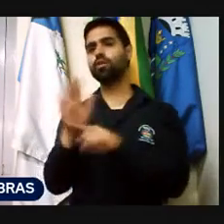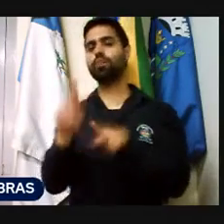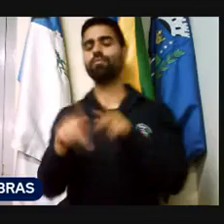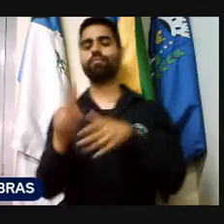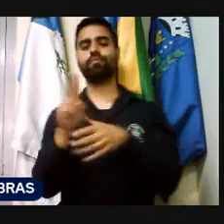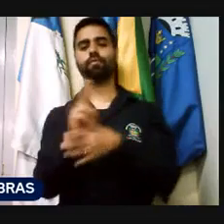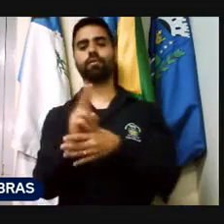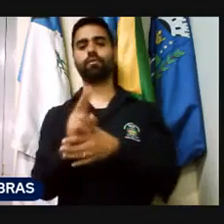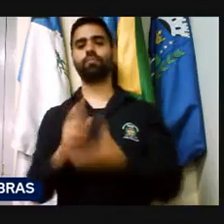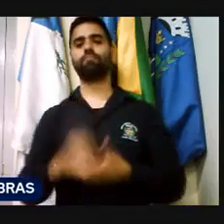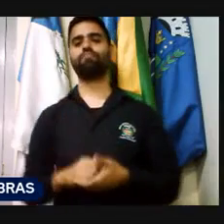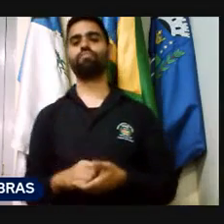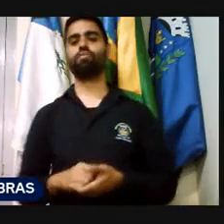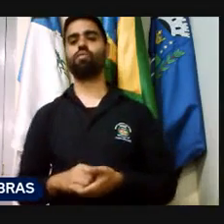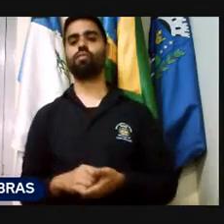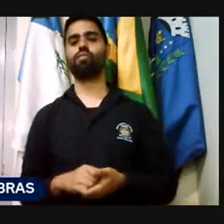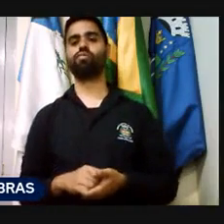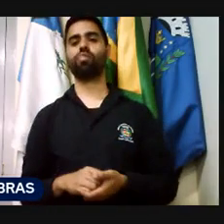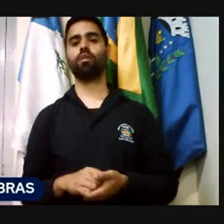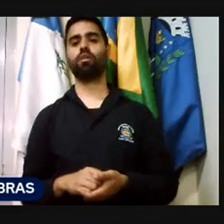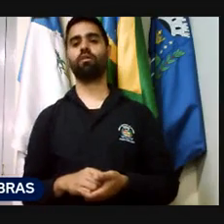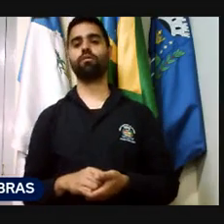valenciano. Eu